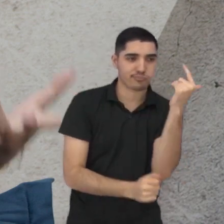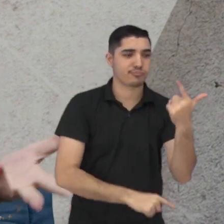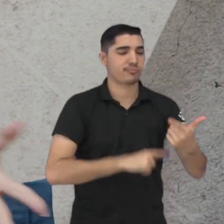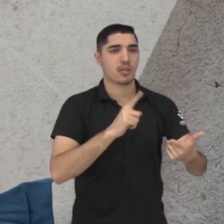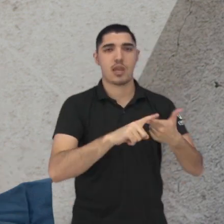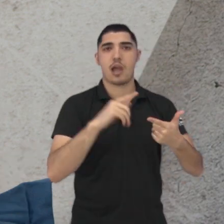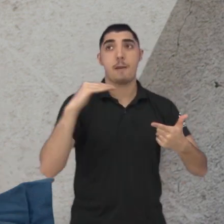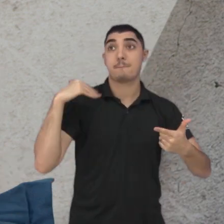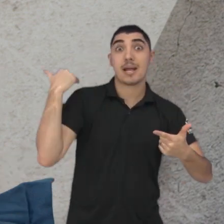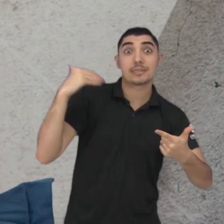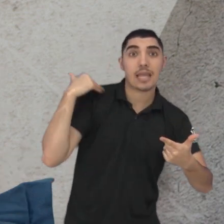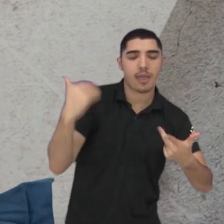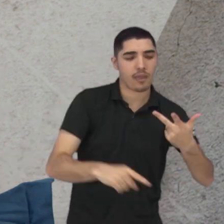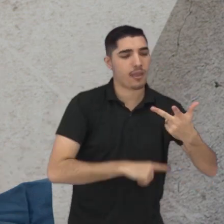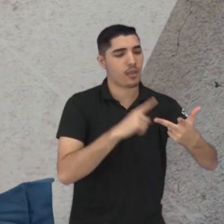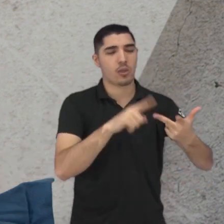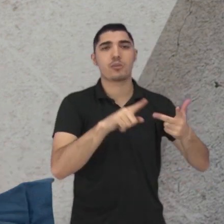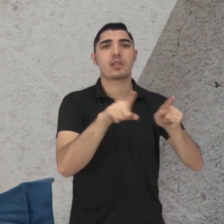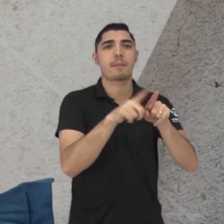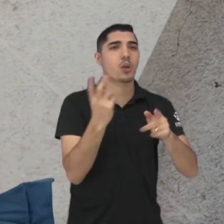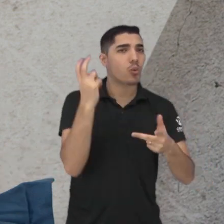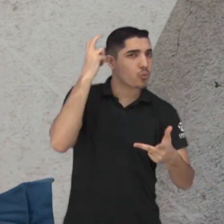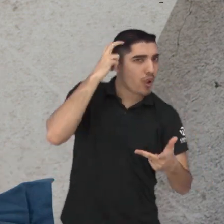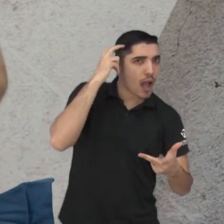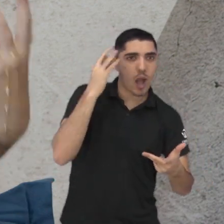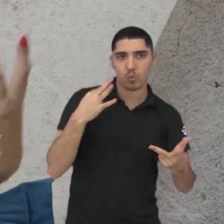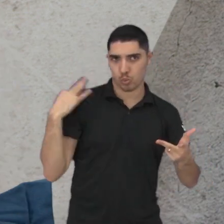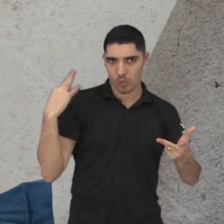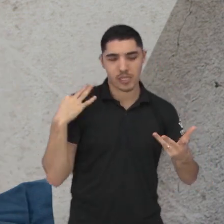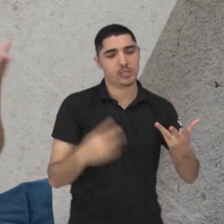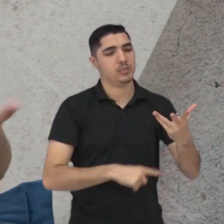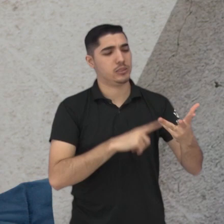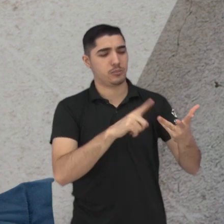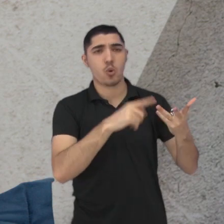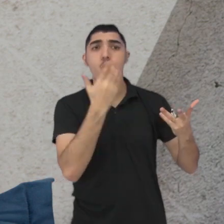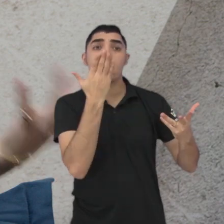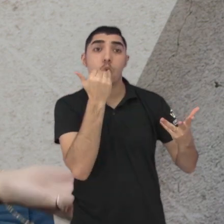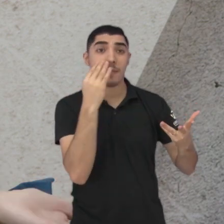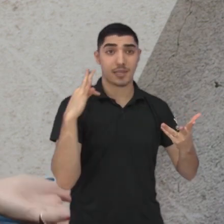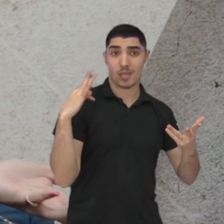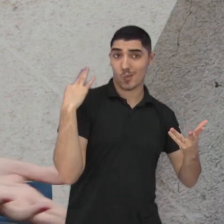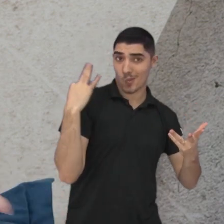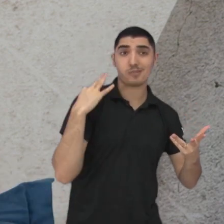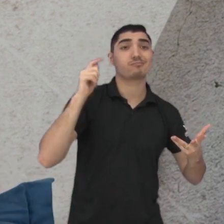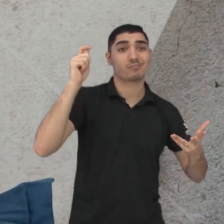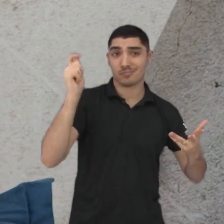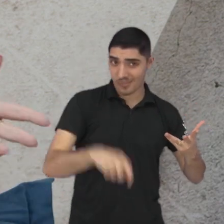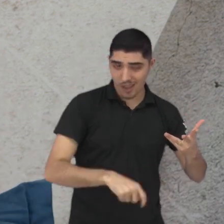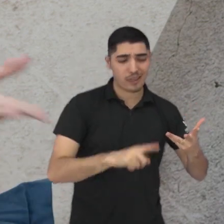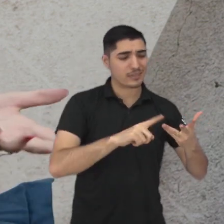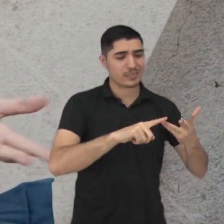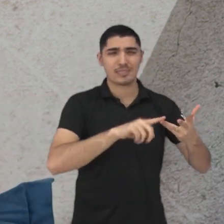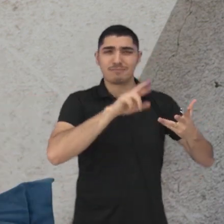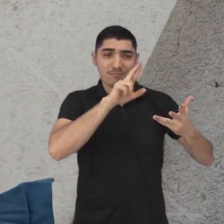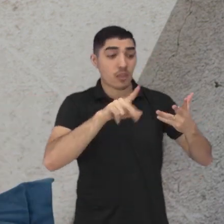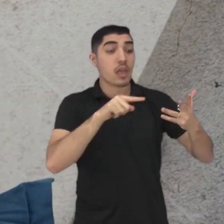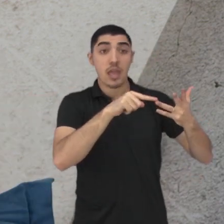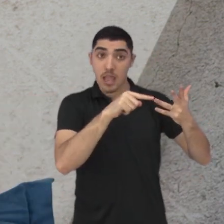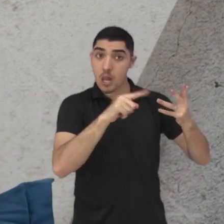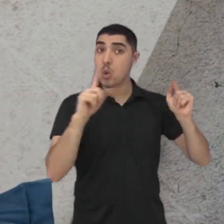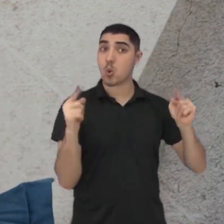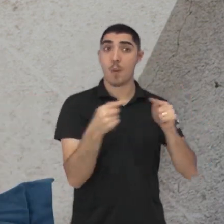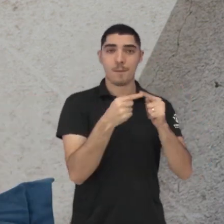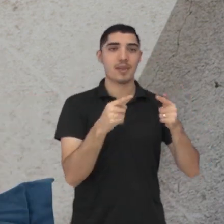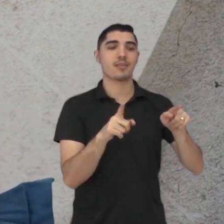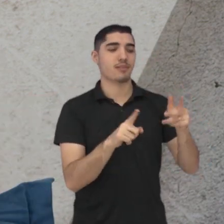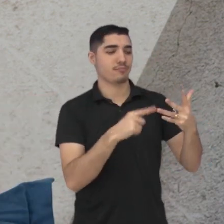turismo de aventura, um pouquinho de turismo cultural, a gente passa por toda essa parte de gastronomia, inclusive, né? A parte gastronômica que faz parte